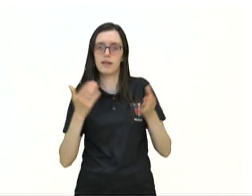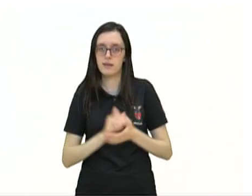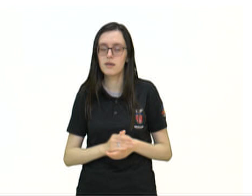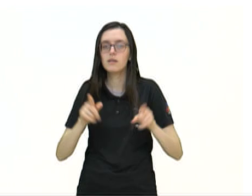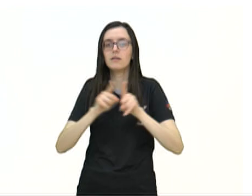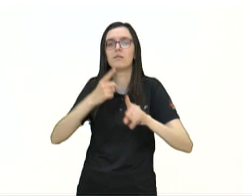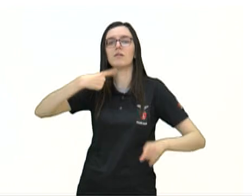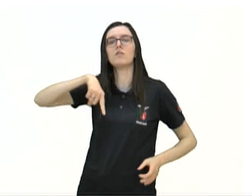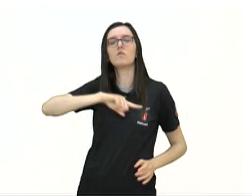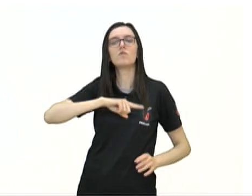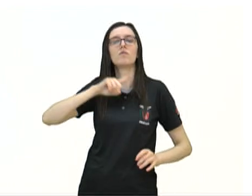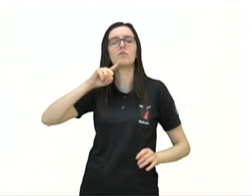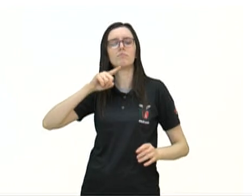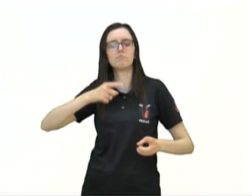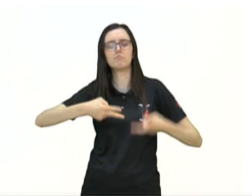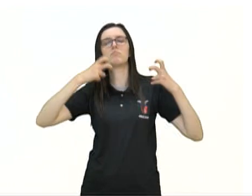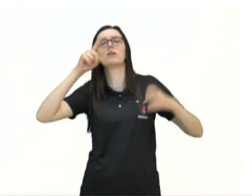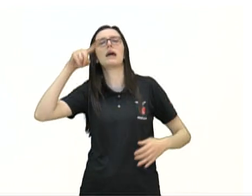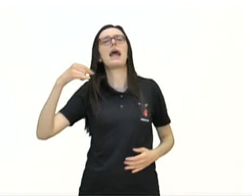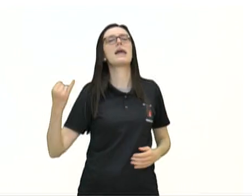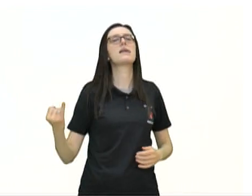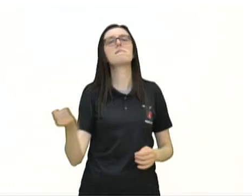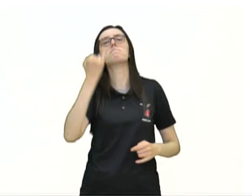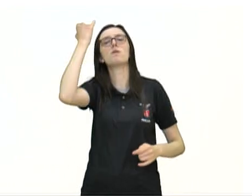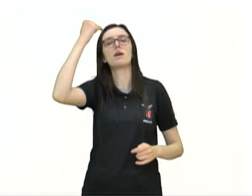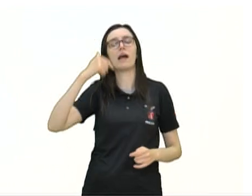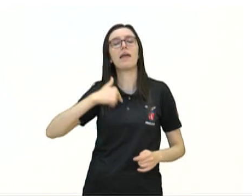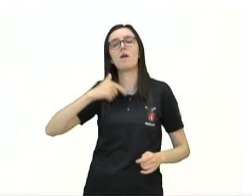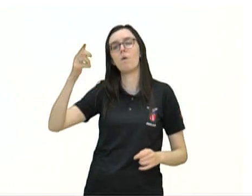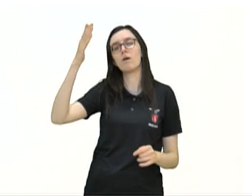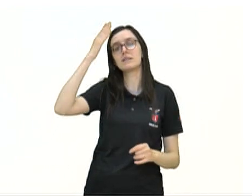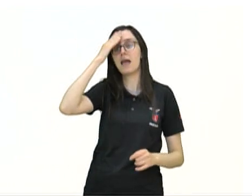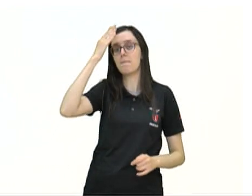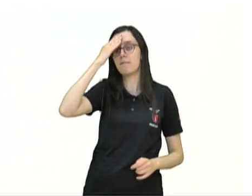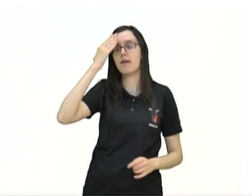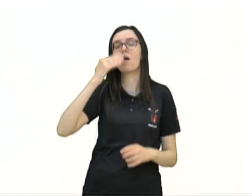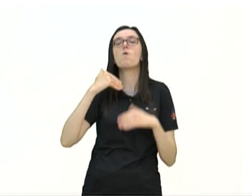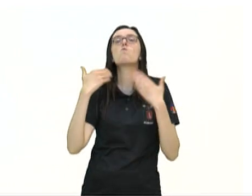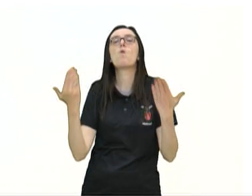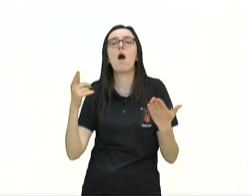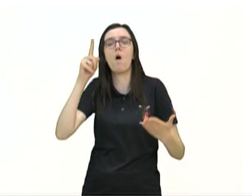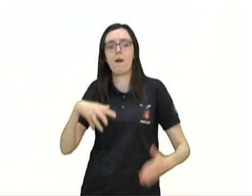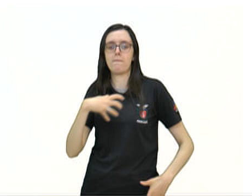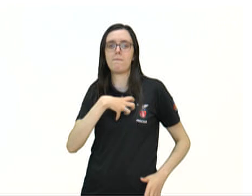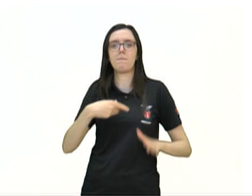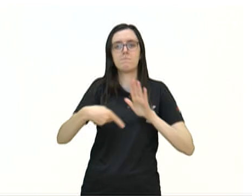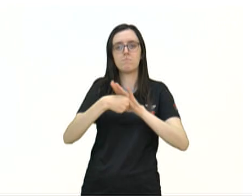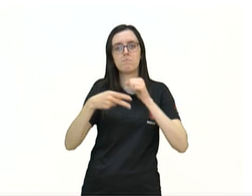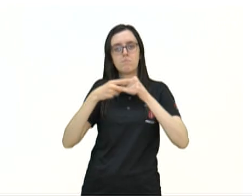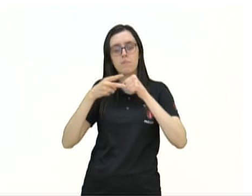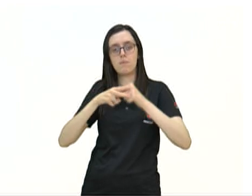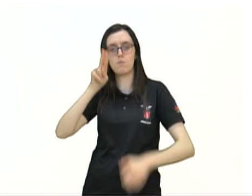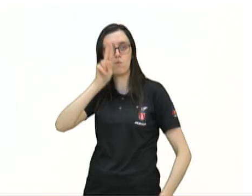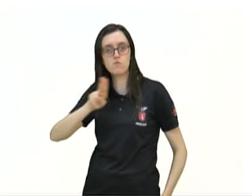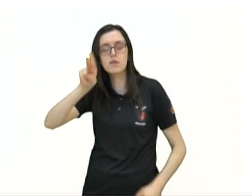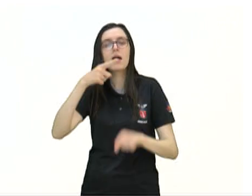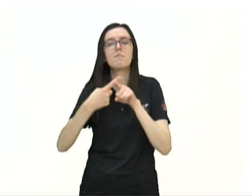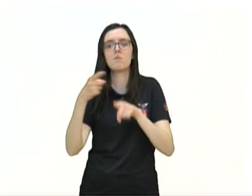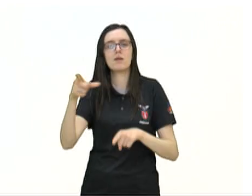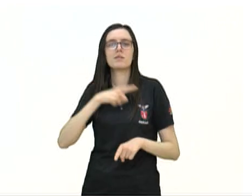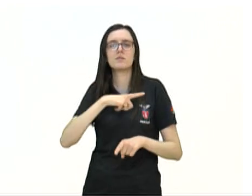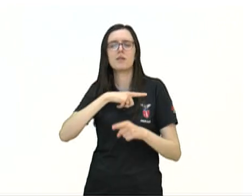vimos também da importância de eu saber qual modo verbal utilizar, porque ele possui